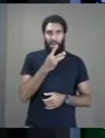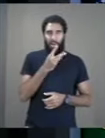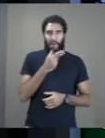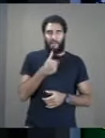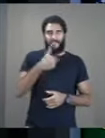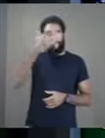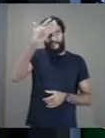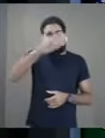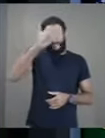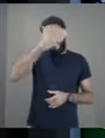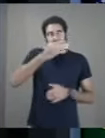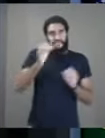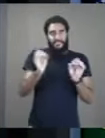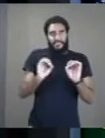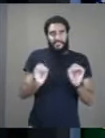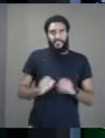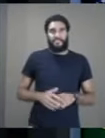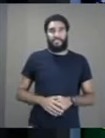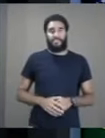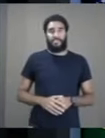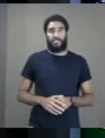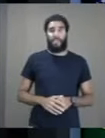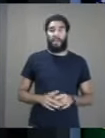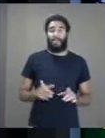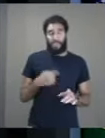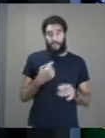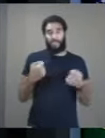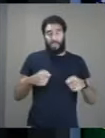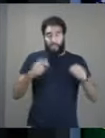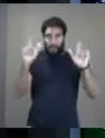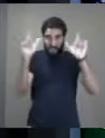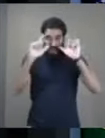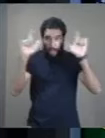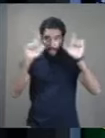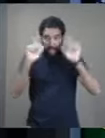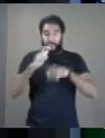sonambulismo. E precisamos despertar enquanto há tempo.